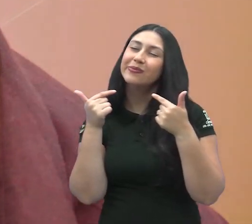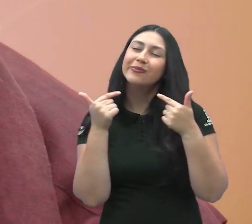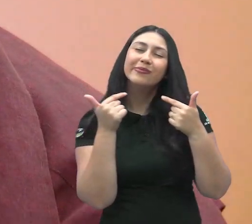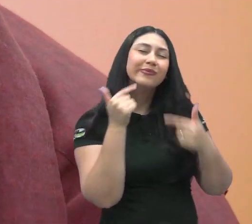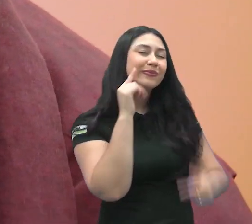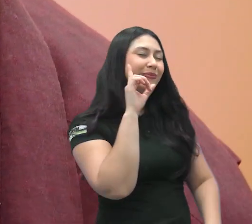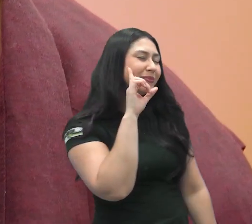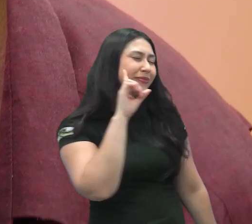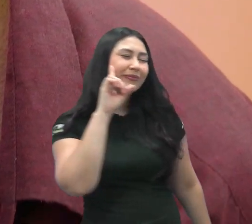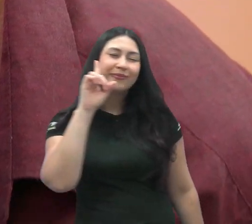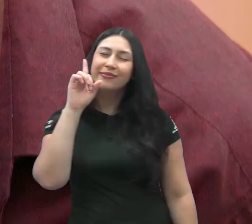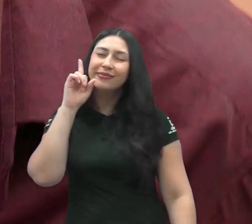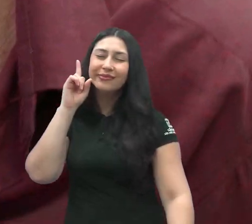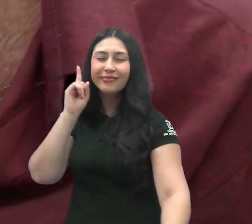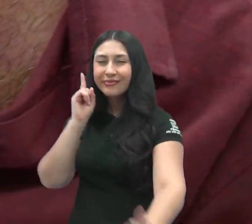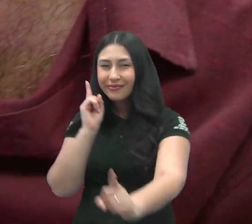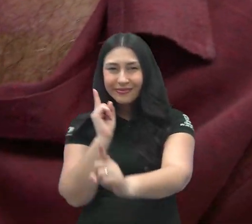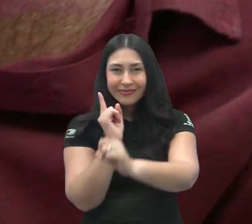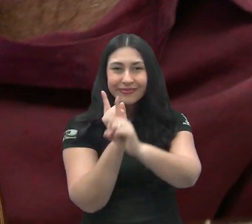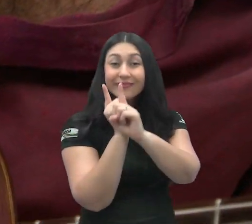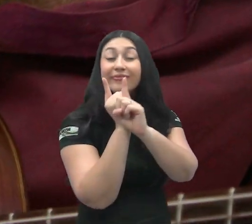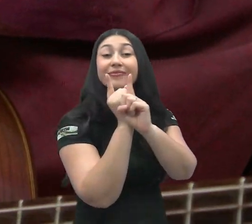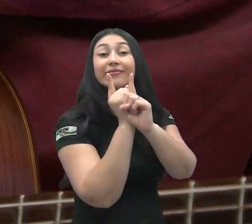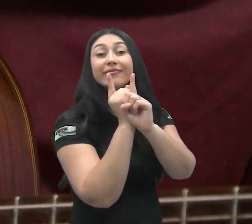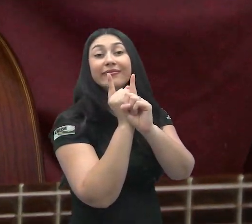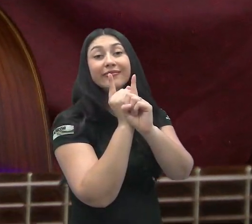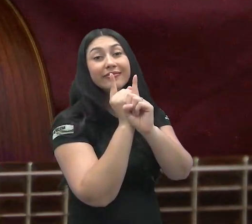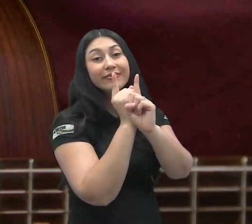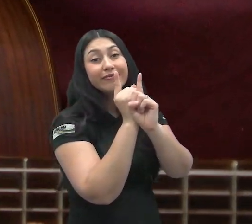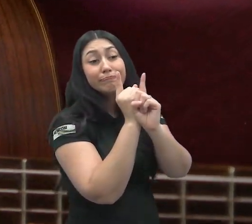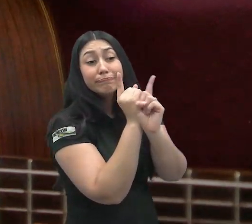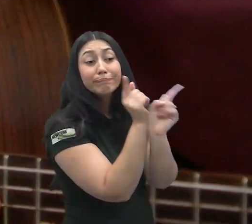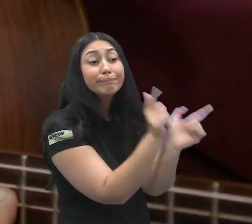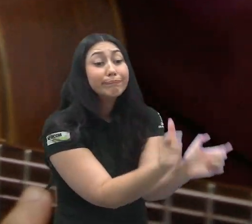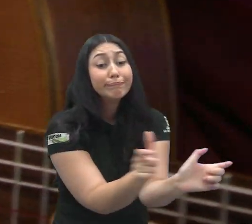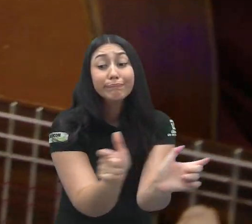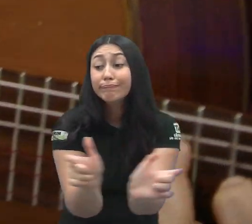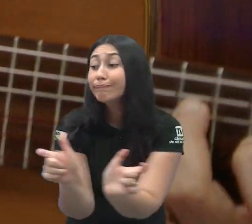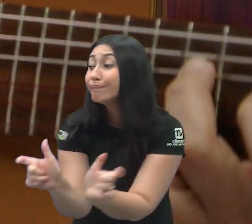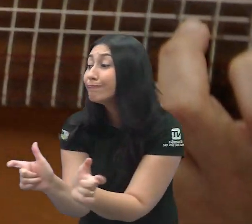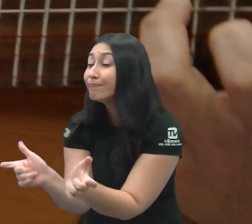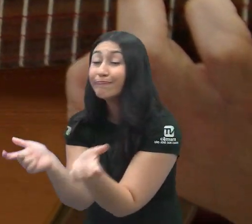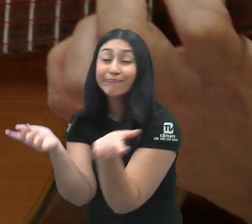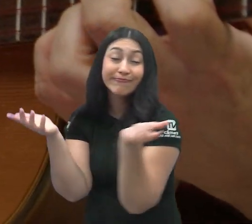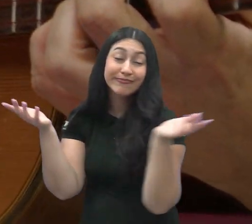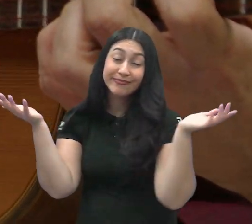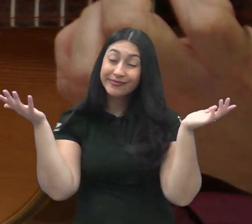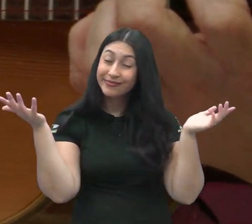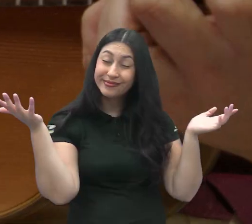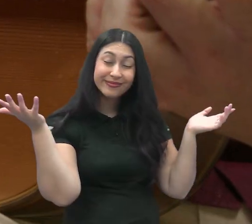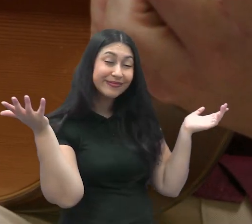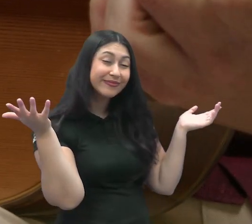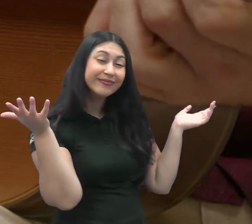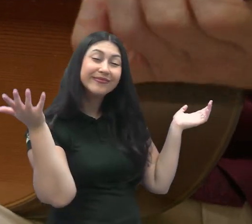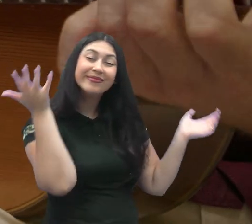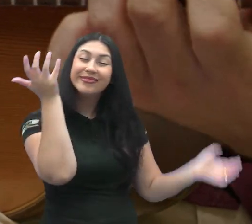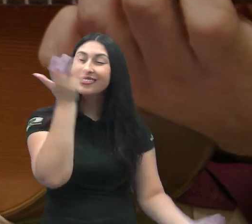Um dia te encontro por aí,